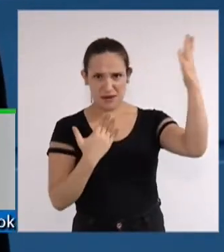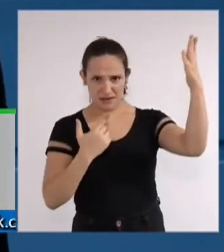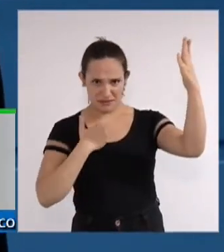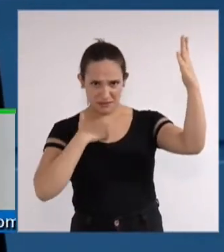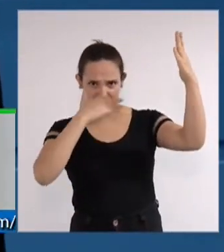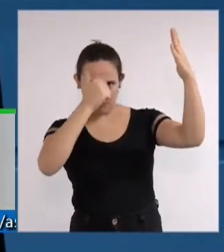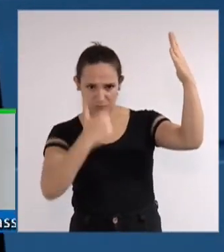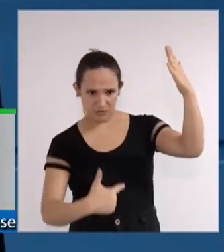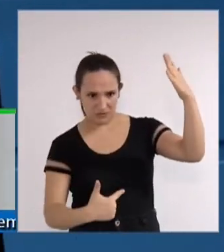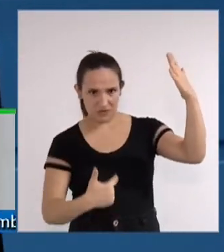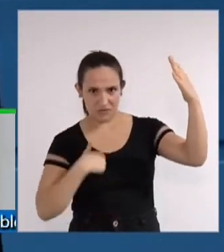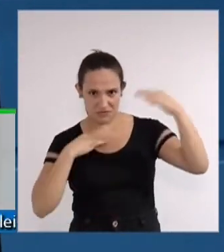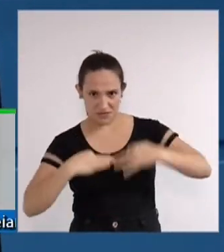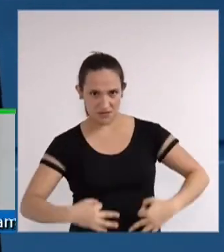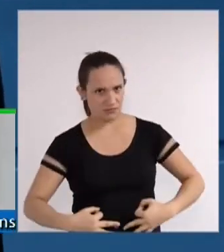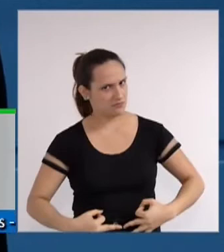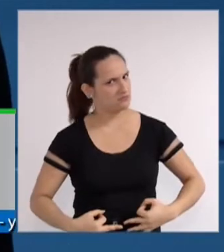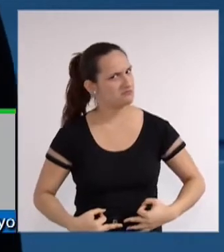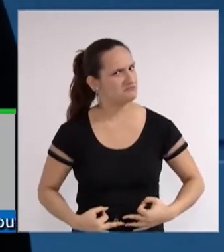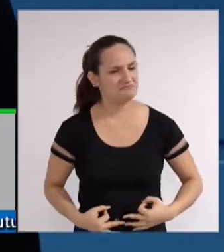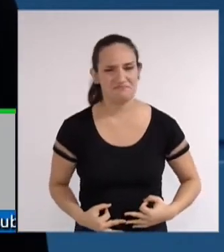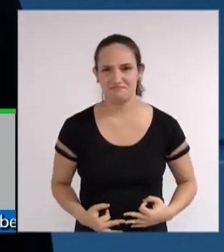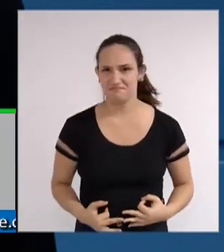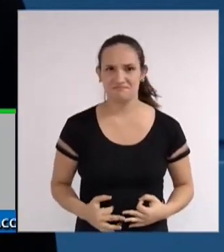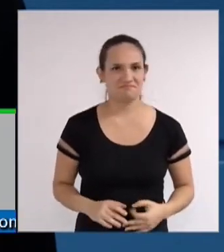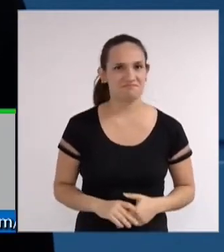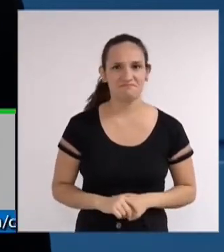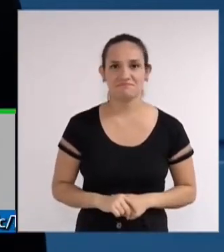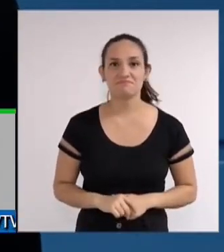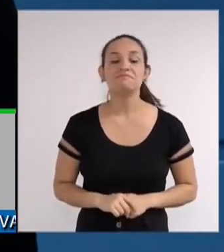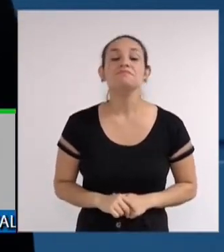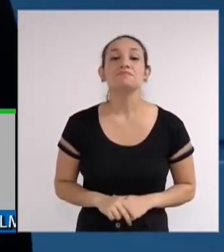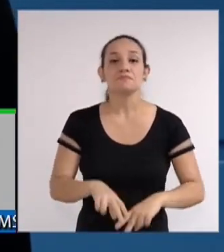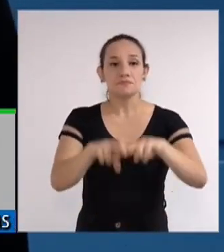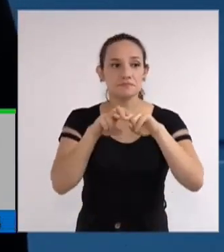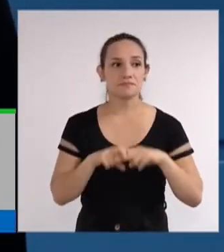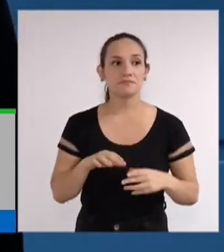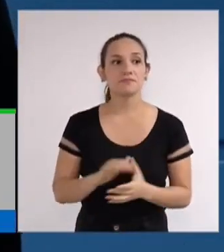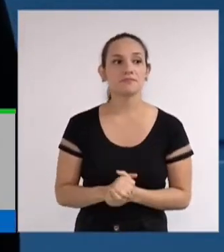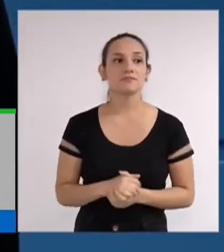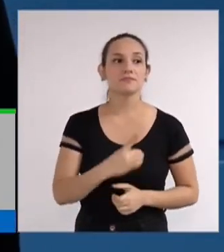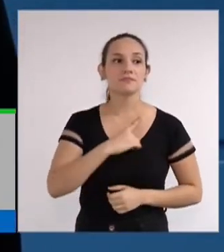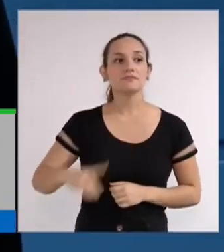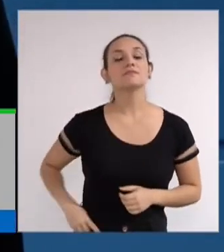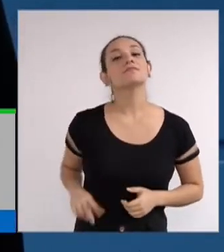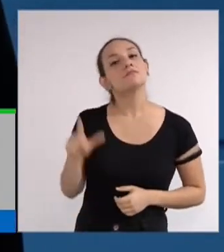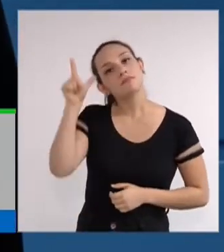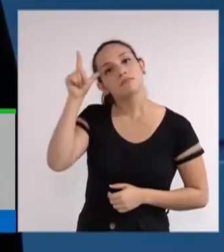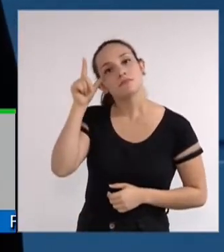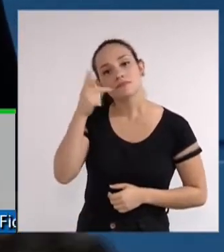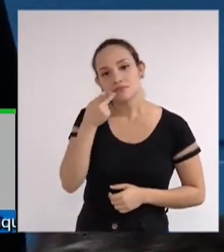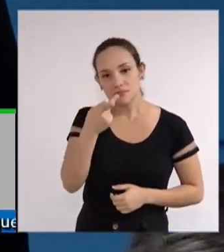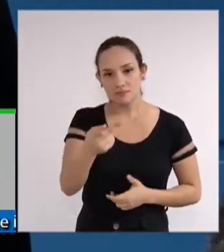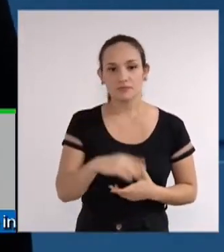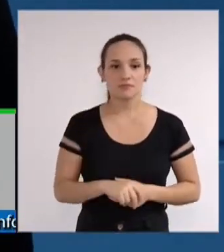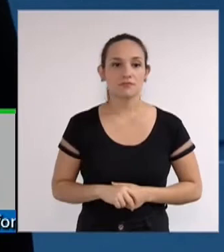certos. Não. Aliás, o que o deputado Lídio disse,